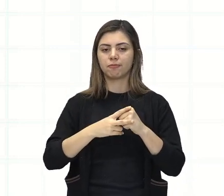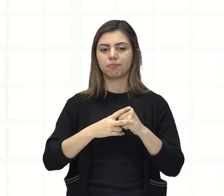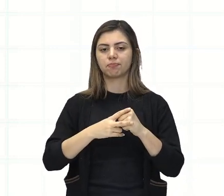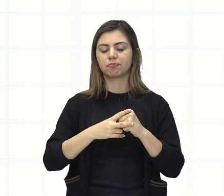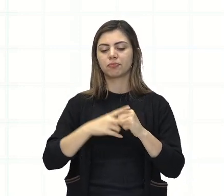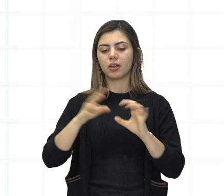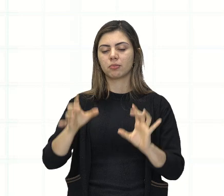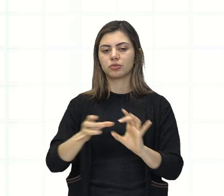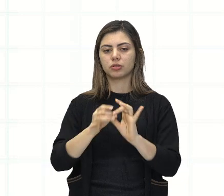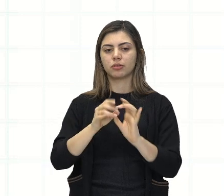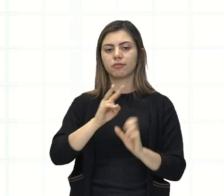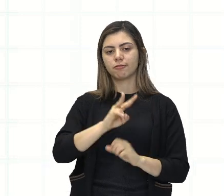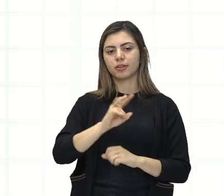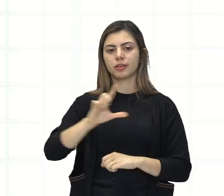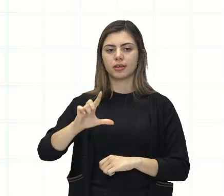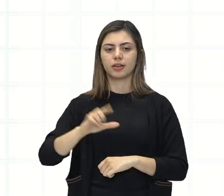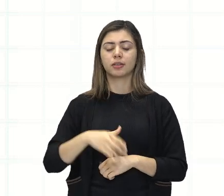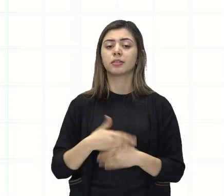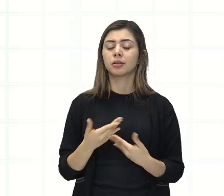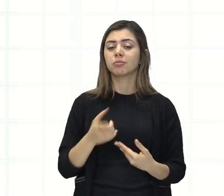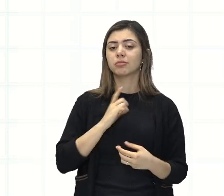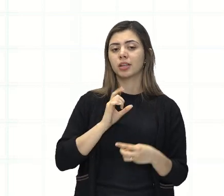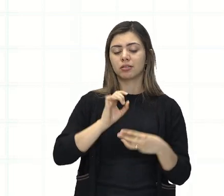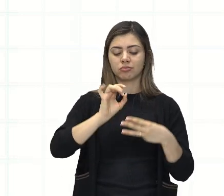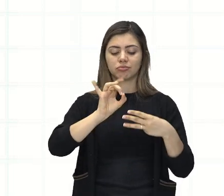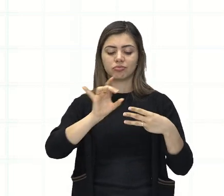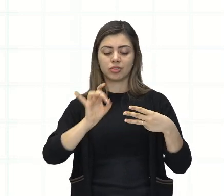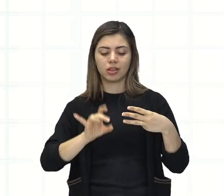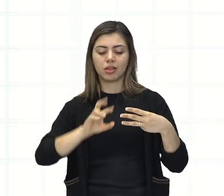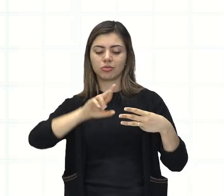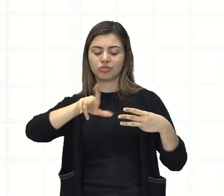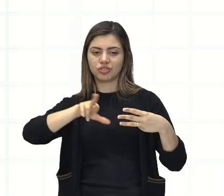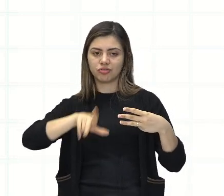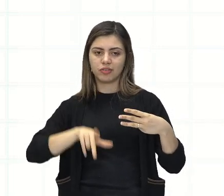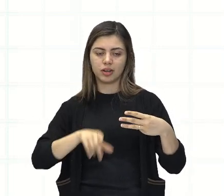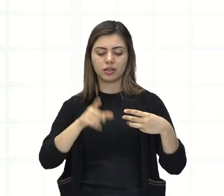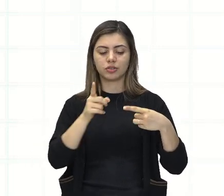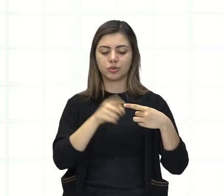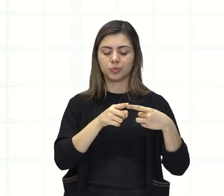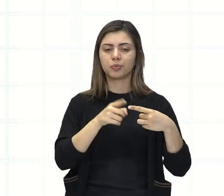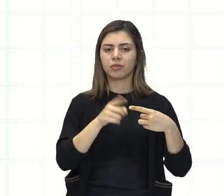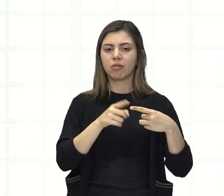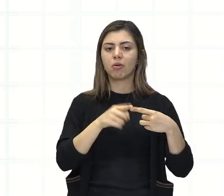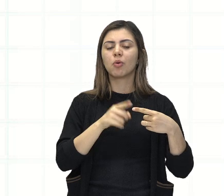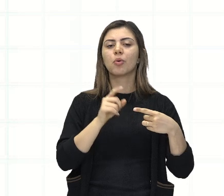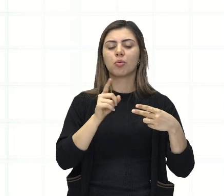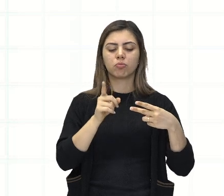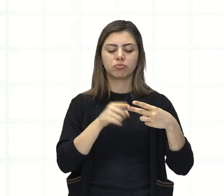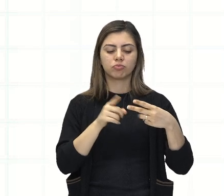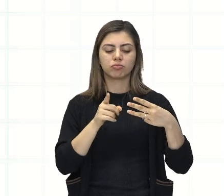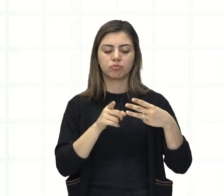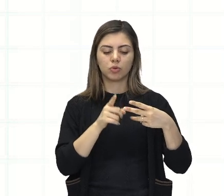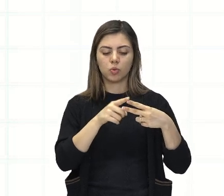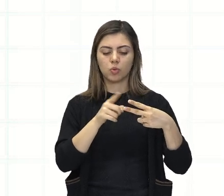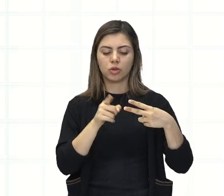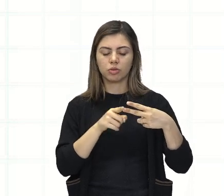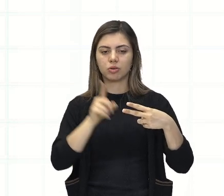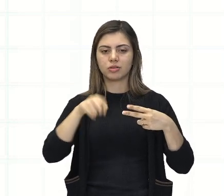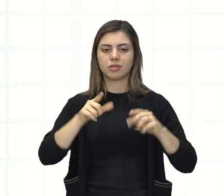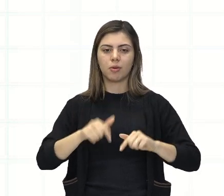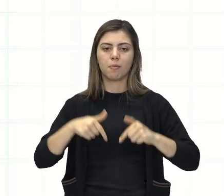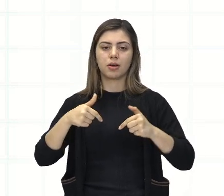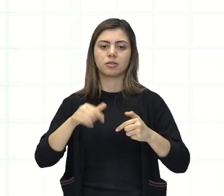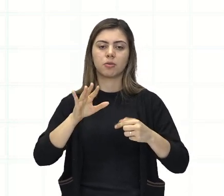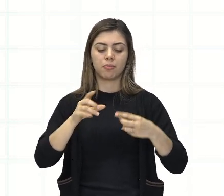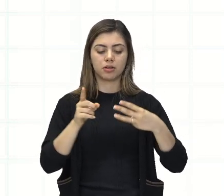do intransitivo e do transitivo, que vão especificar ação, o verbo de ligação